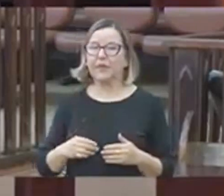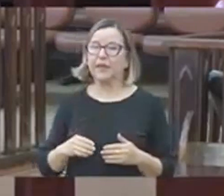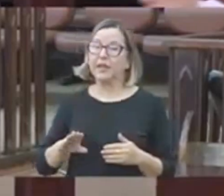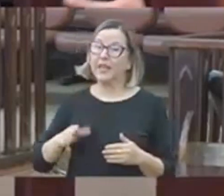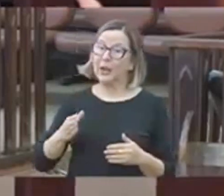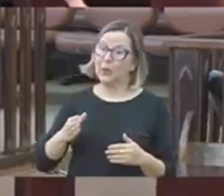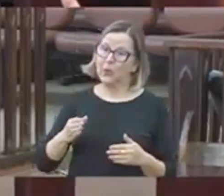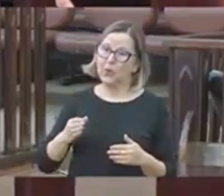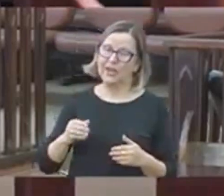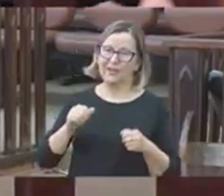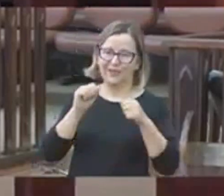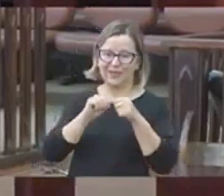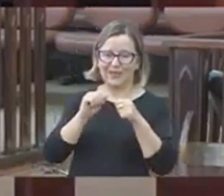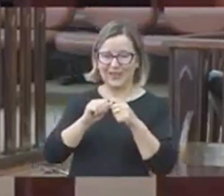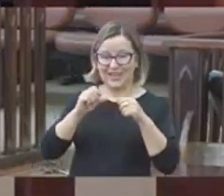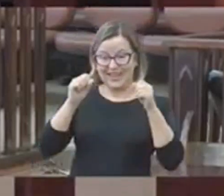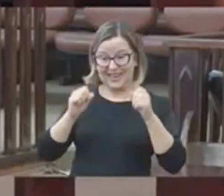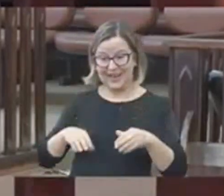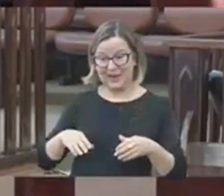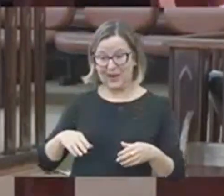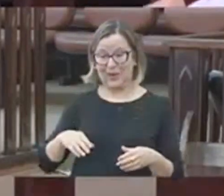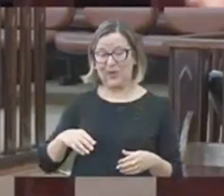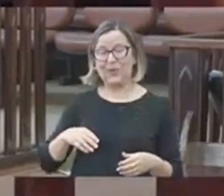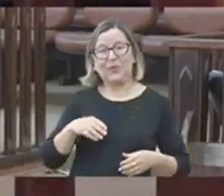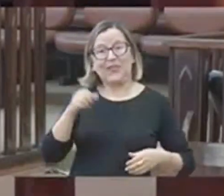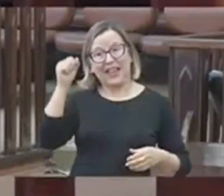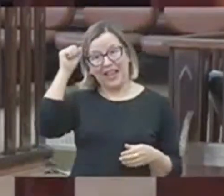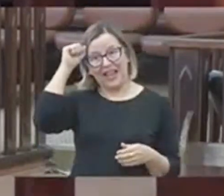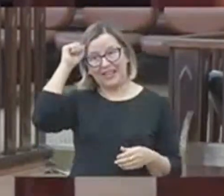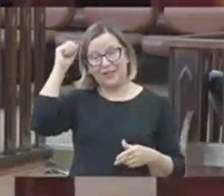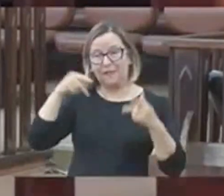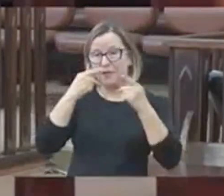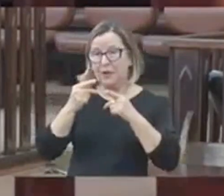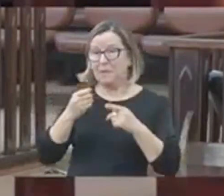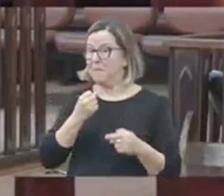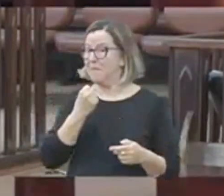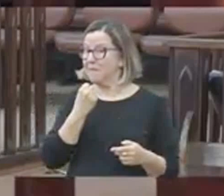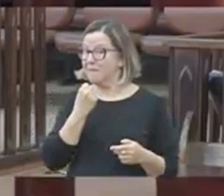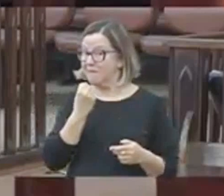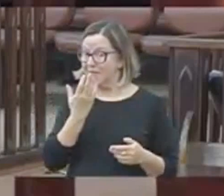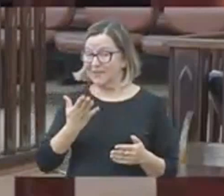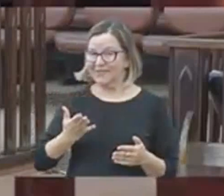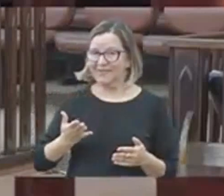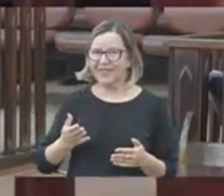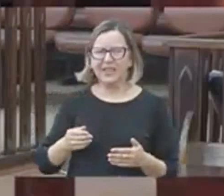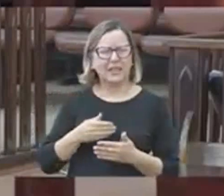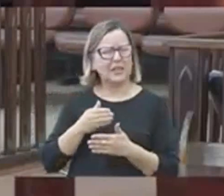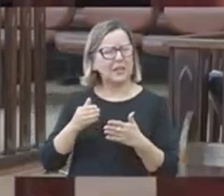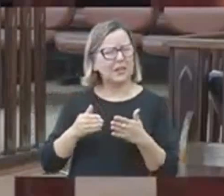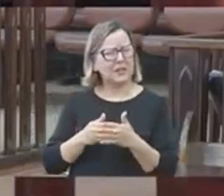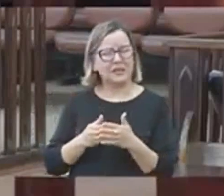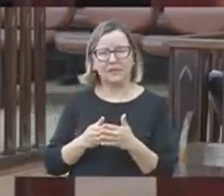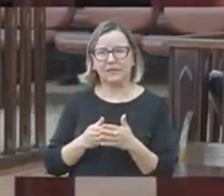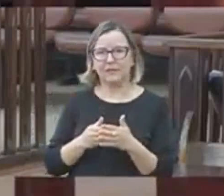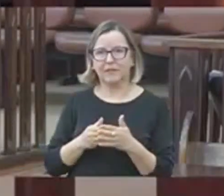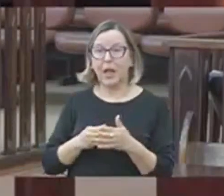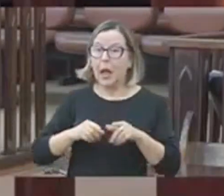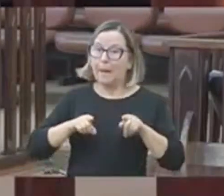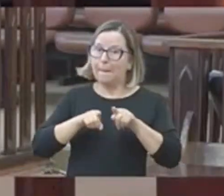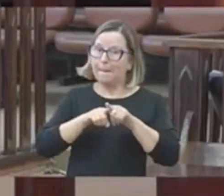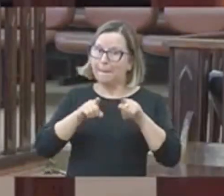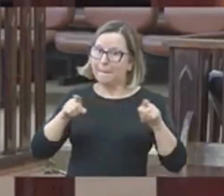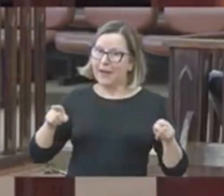disse, é muito bom. Todas as coisas, excelentes. Mas houve um